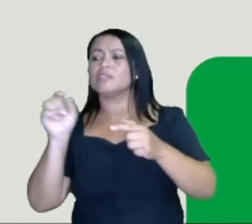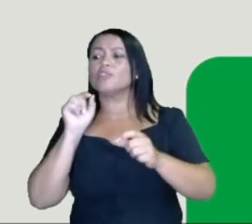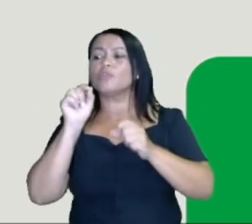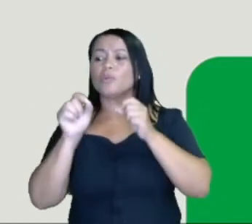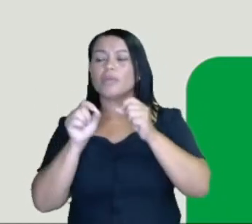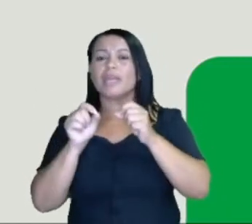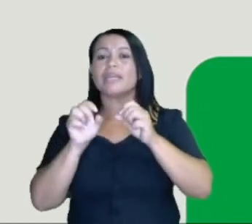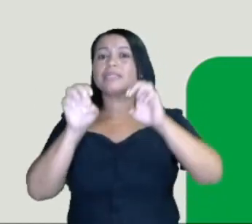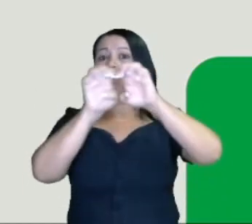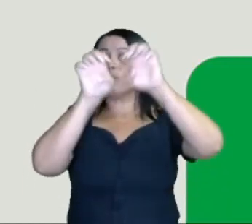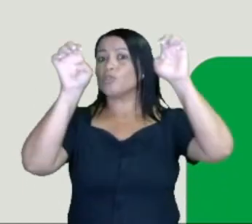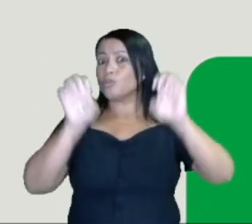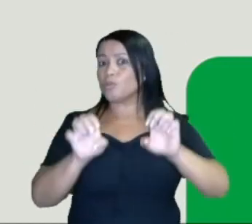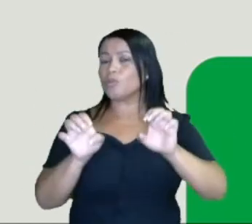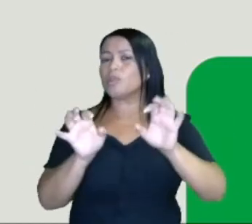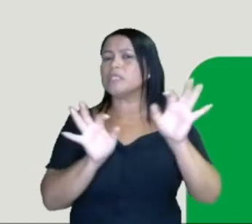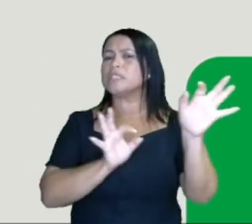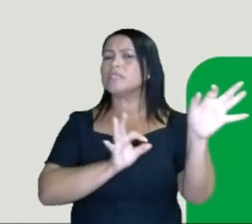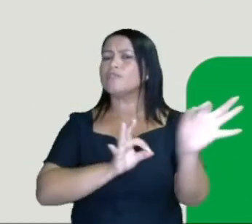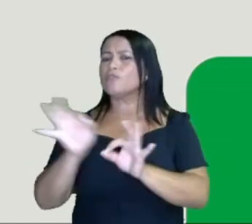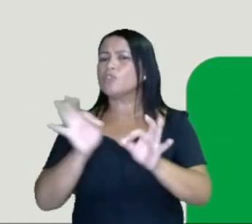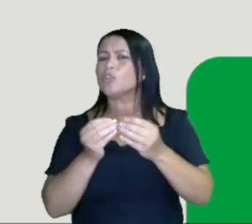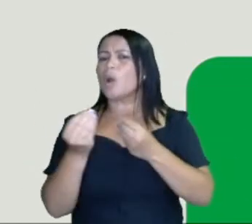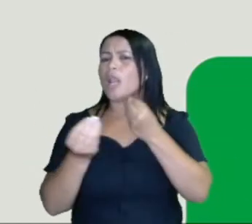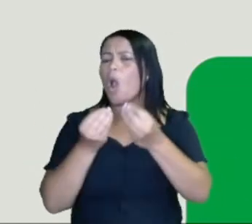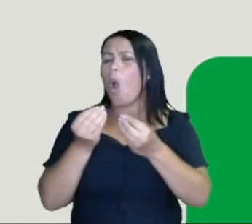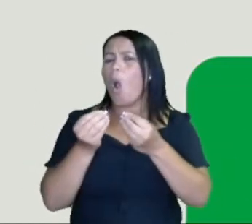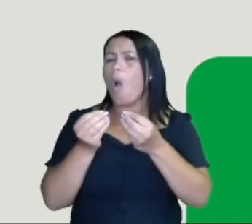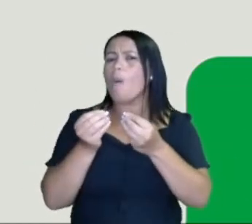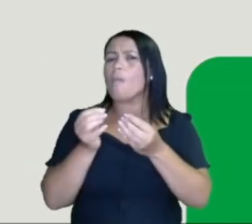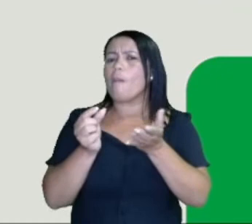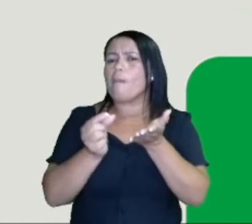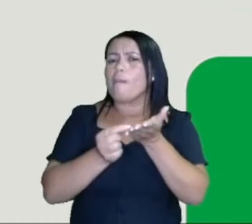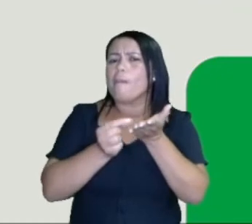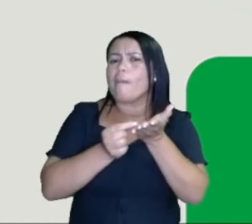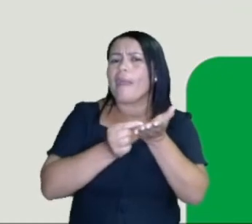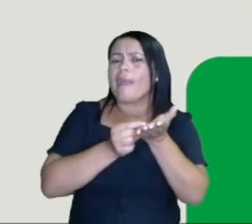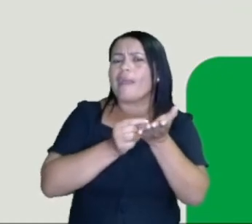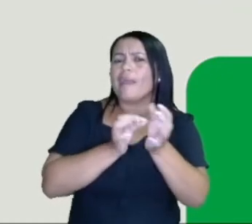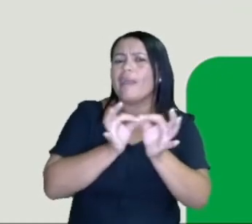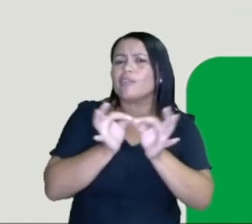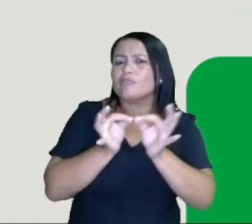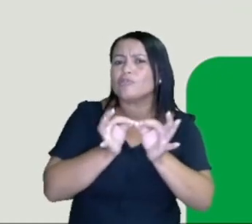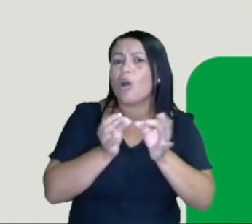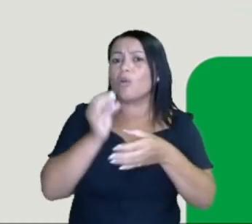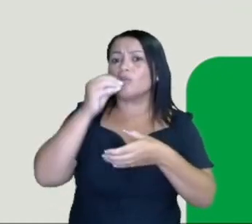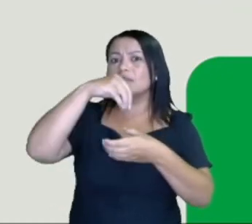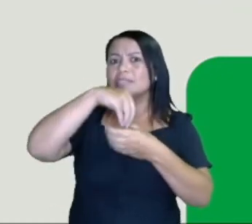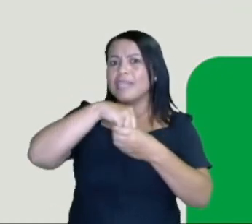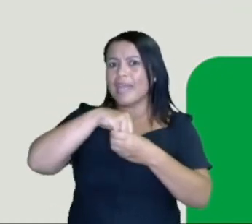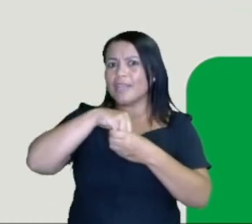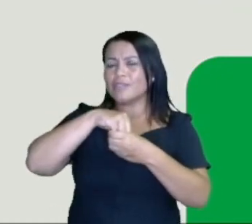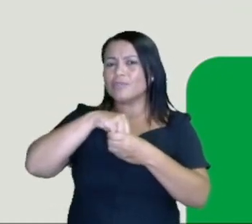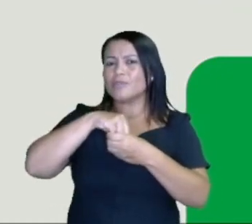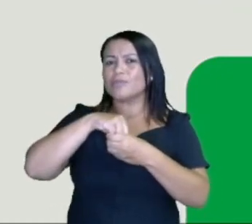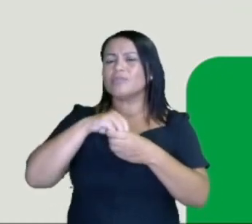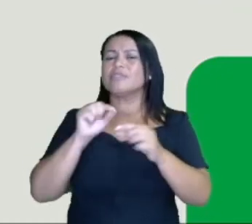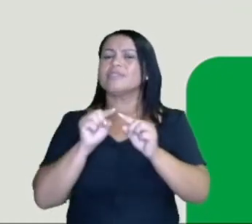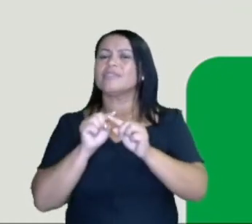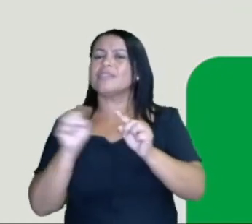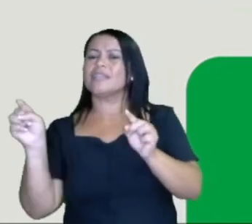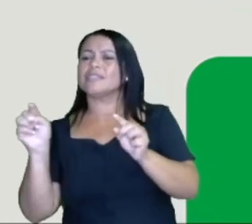são estruturas que funcionam como pequenos órgãos, entre aspas, dentro da